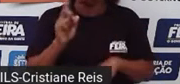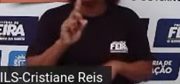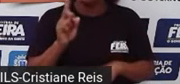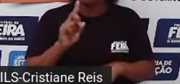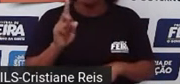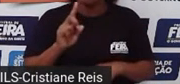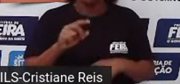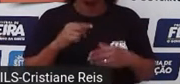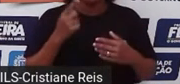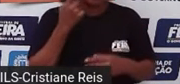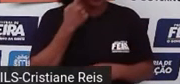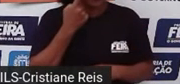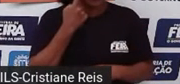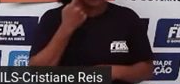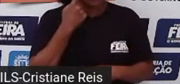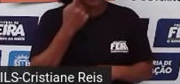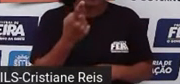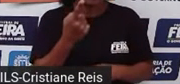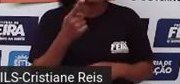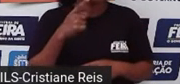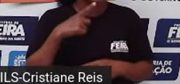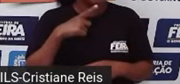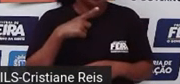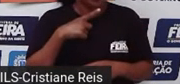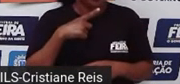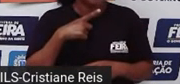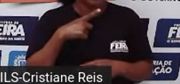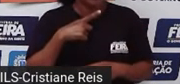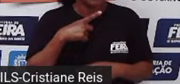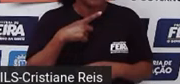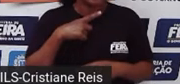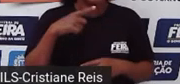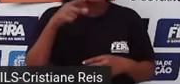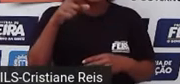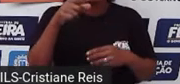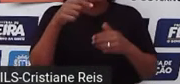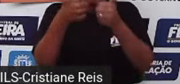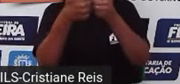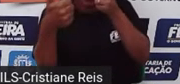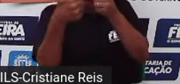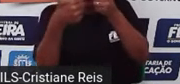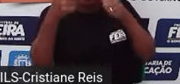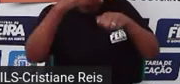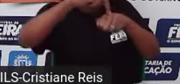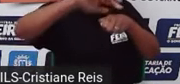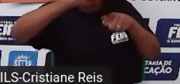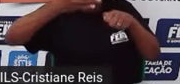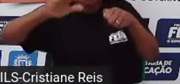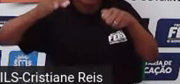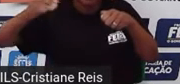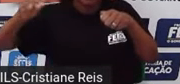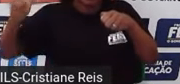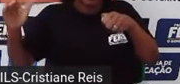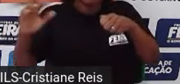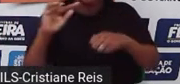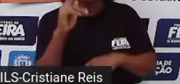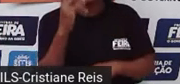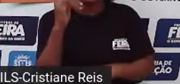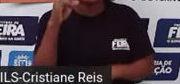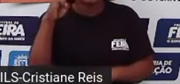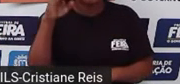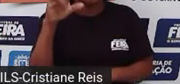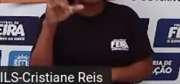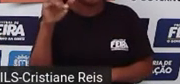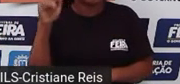então a gente vai estar um pouquinho aqui espremidinha em meio a Cordilheira do Himalaia né e aqui a Rússia